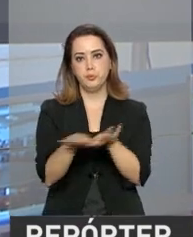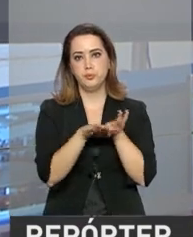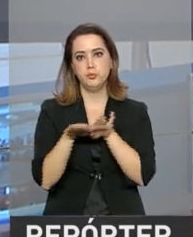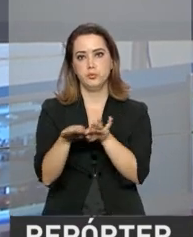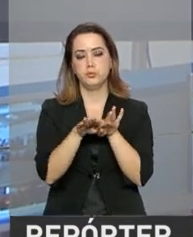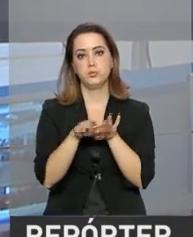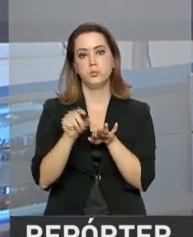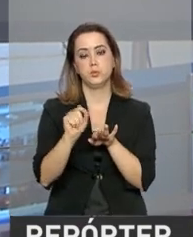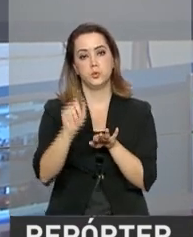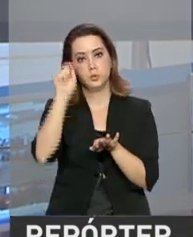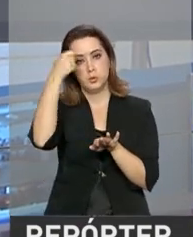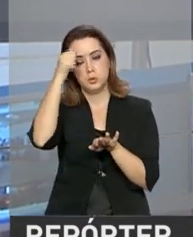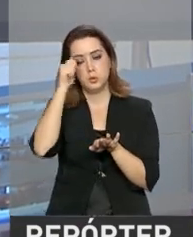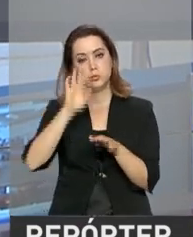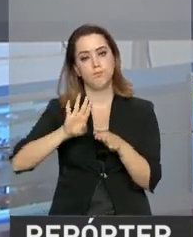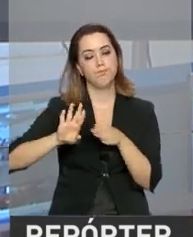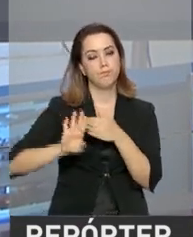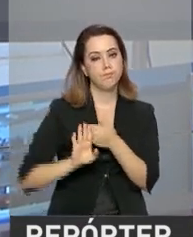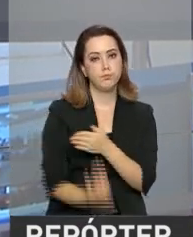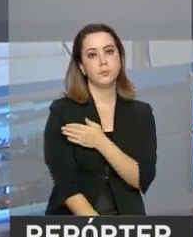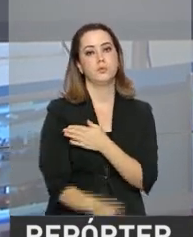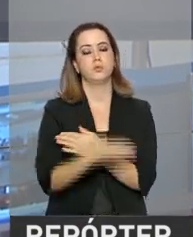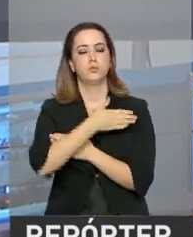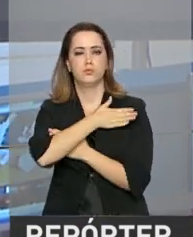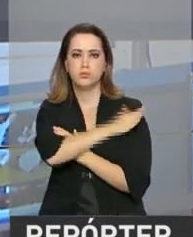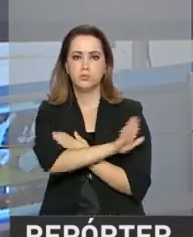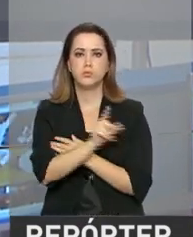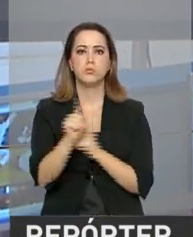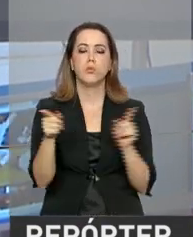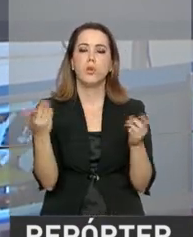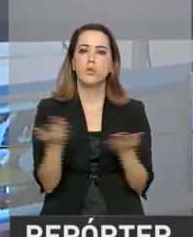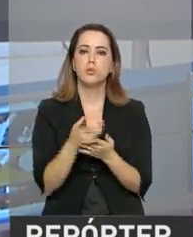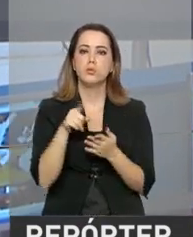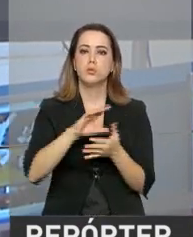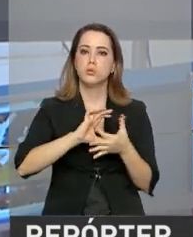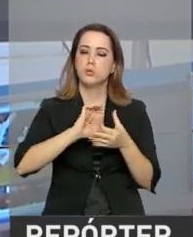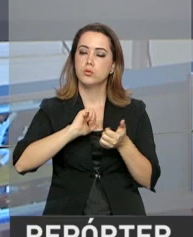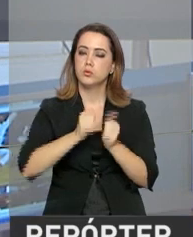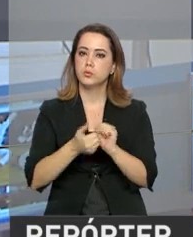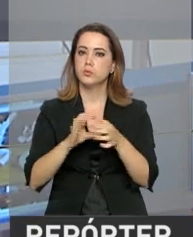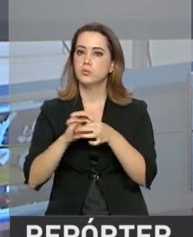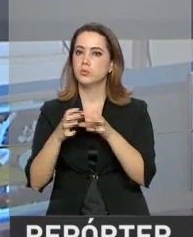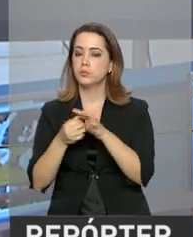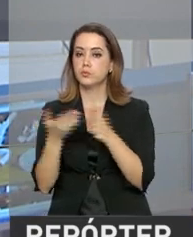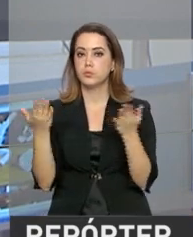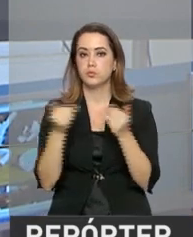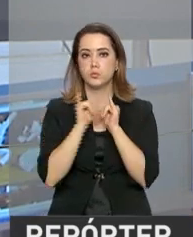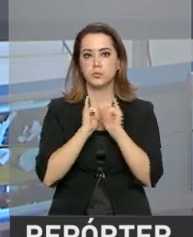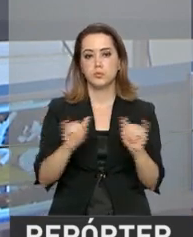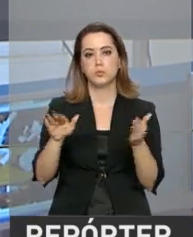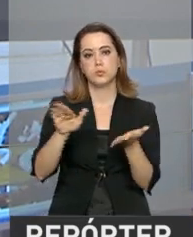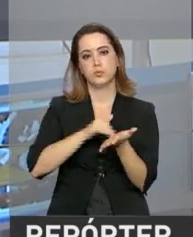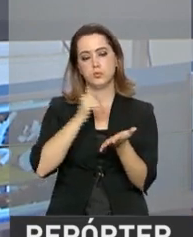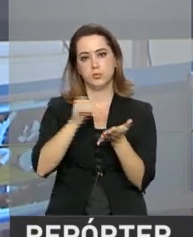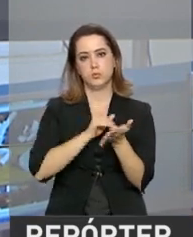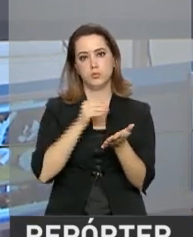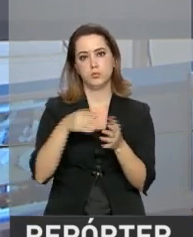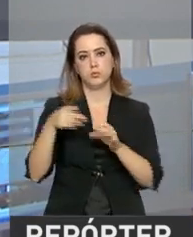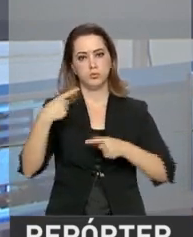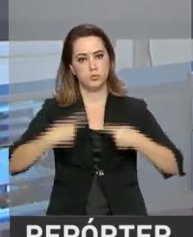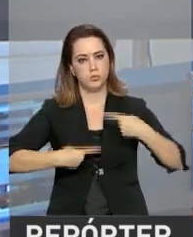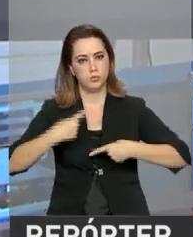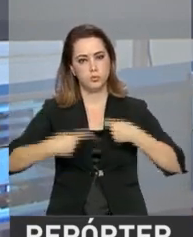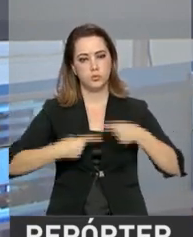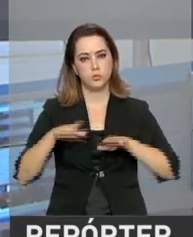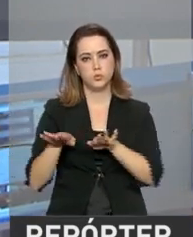ao racismo. Esse é o objetivo do programa Olimpíada Sem Racismo, lançado pela Secretaria de Políticas de Promoção da Igualdade